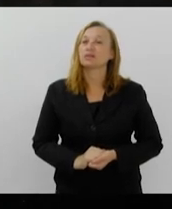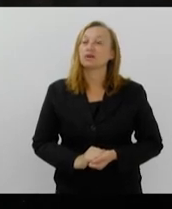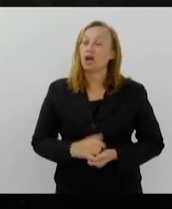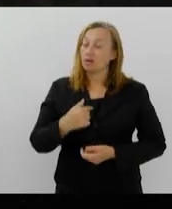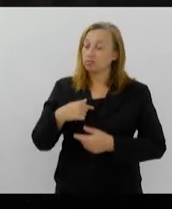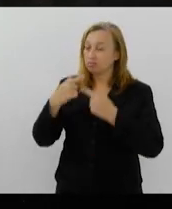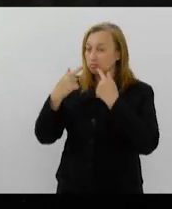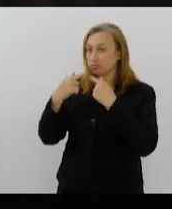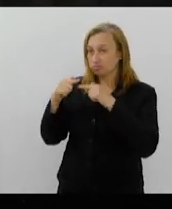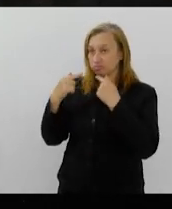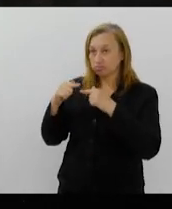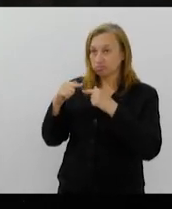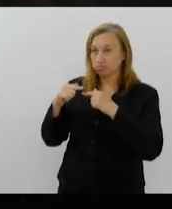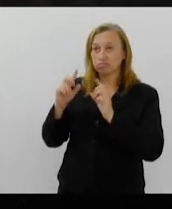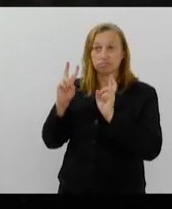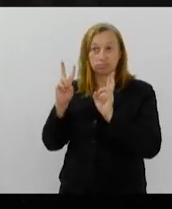crítico